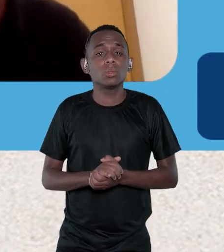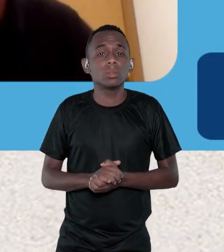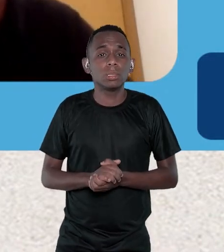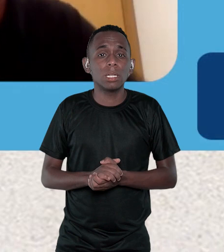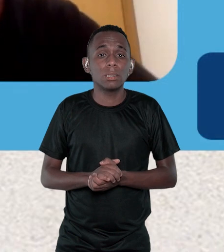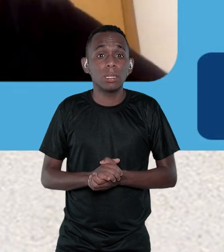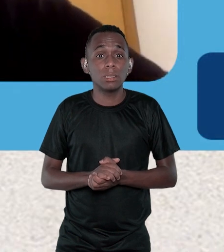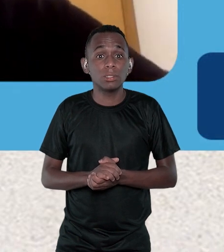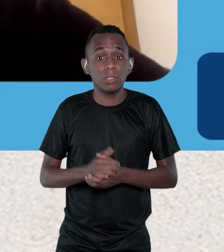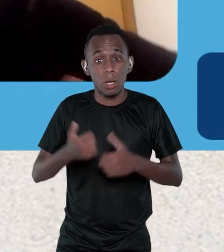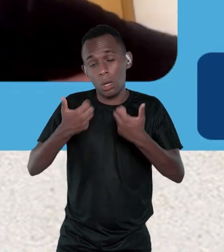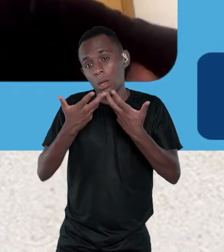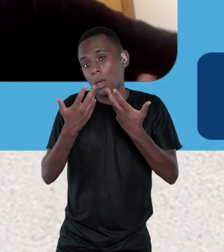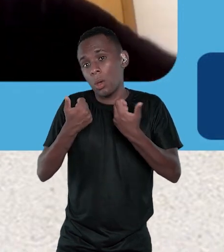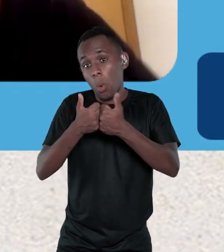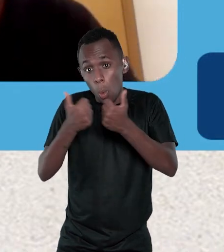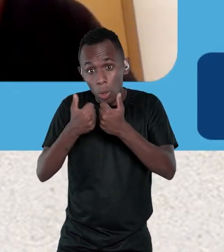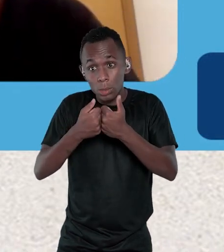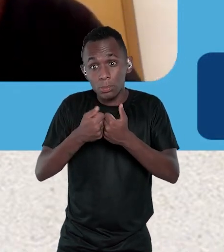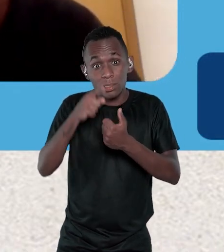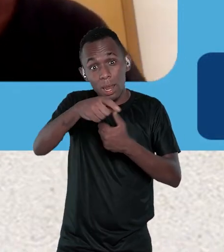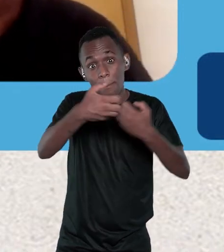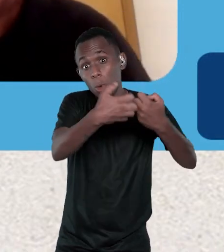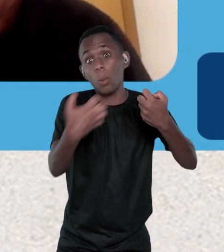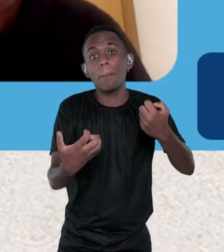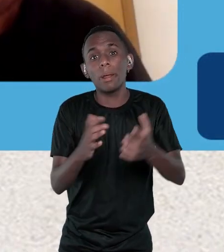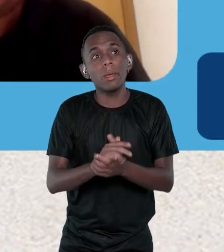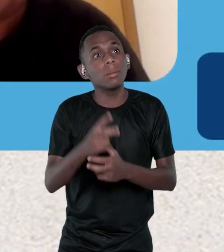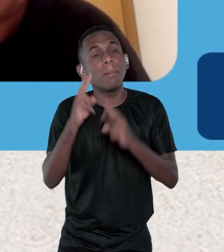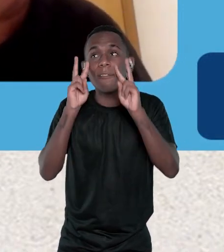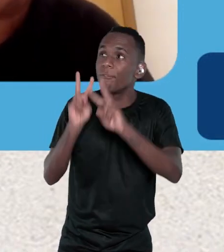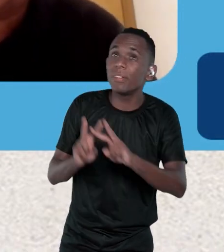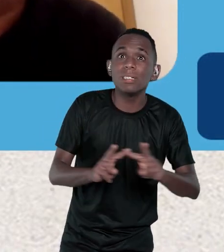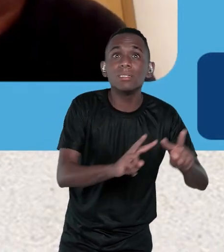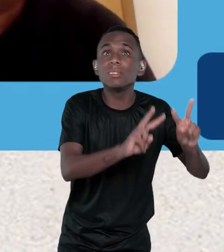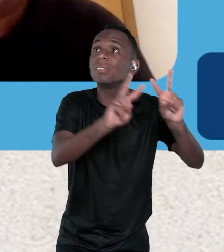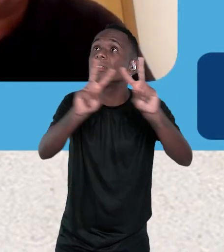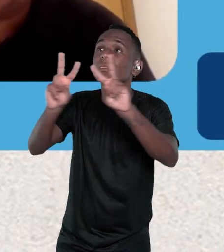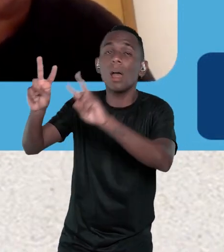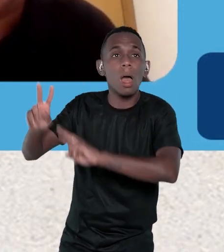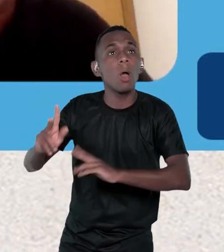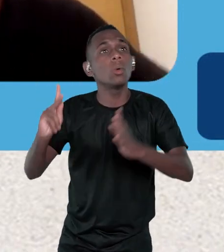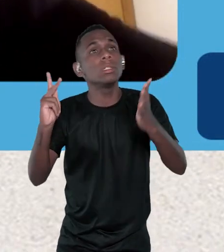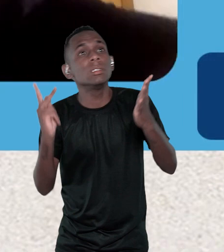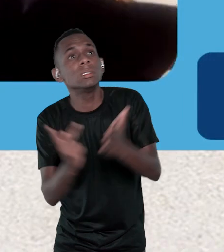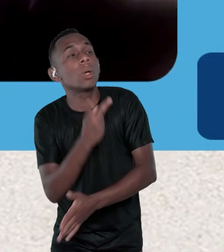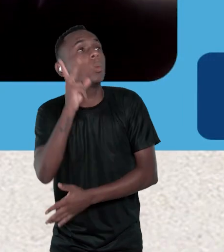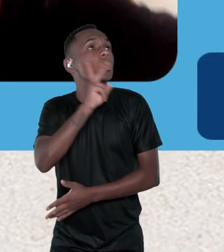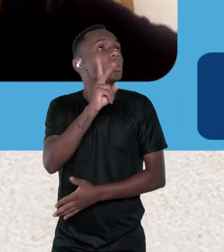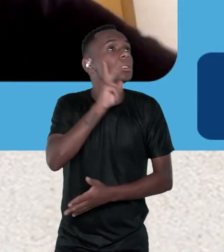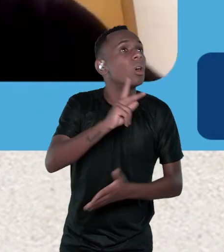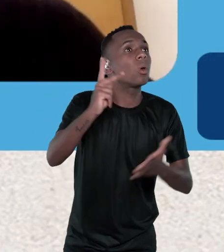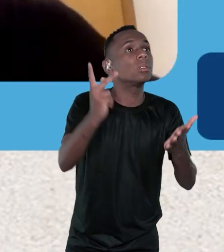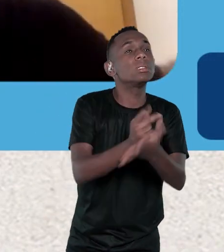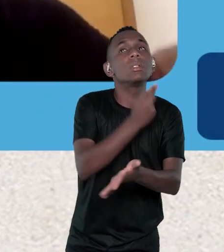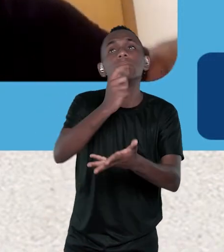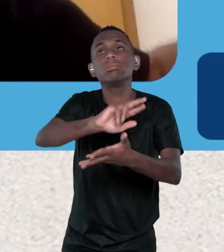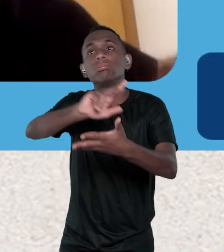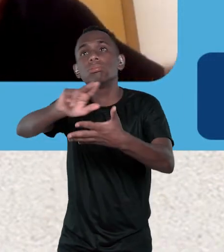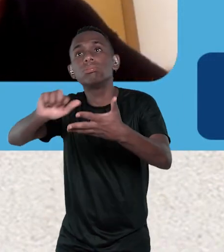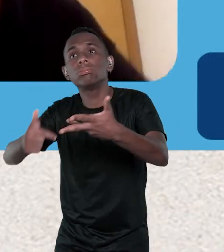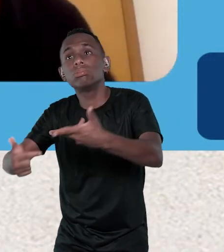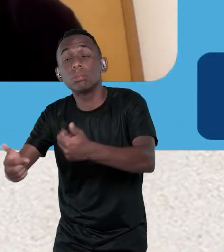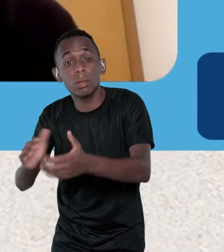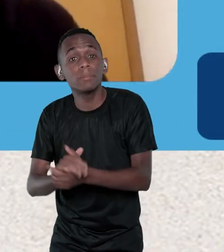os alunos dentro de um ônibus e ia para Ouro Preto. Então, gente, aqui que o Tiradentes fez isso, os Inconfidentes aquilo,